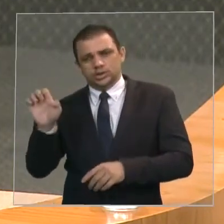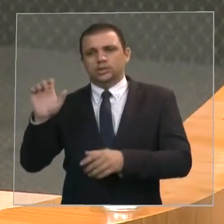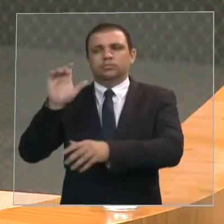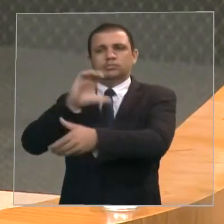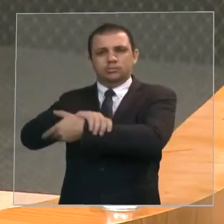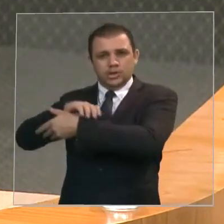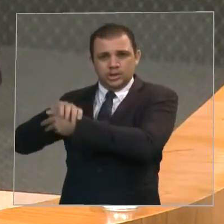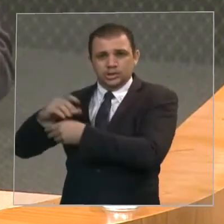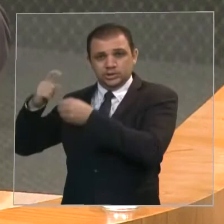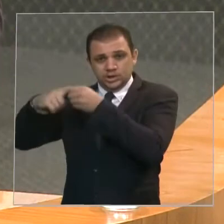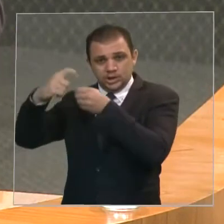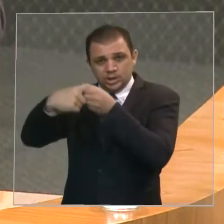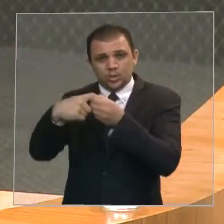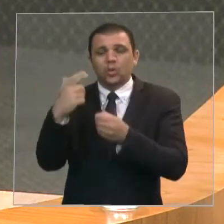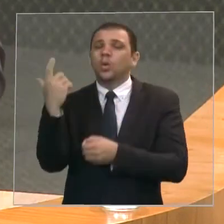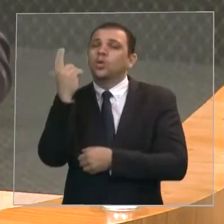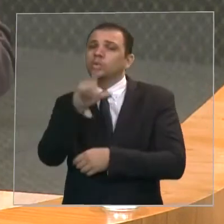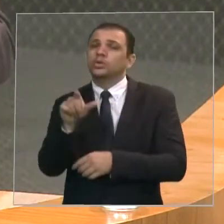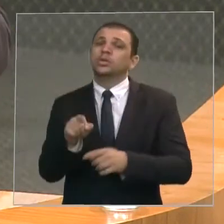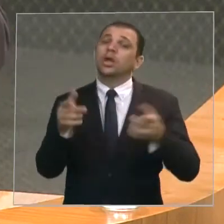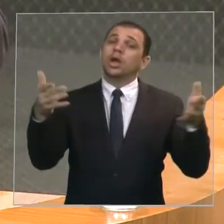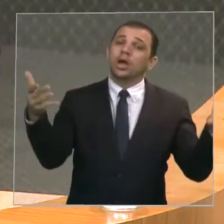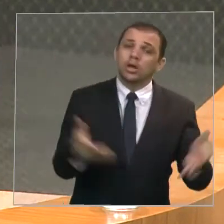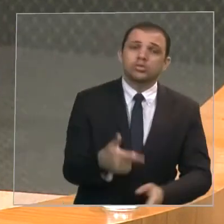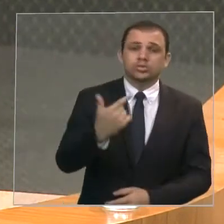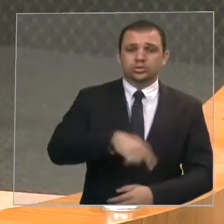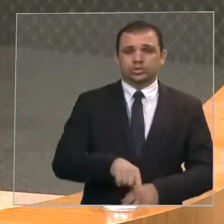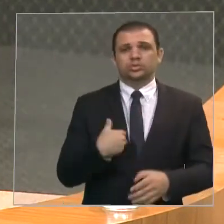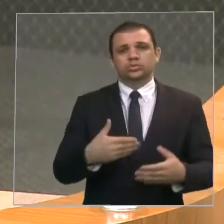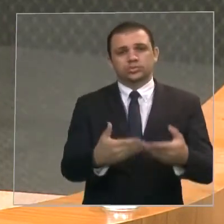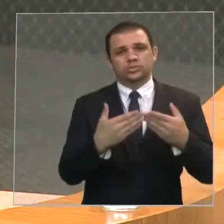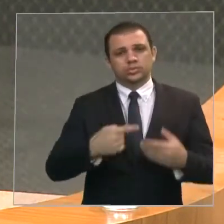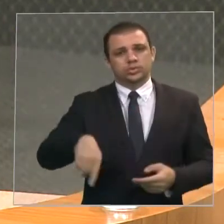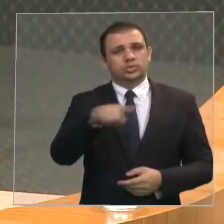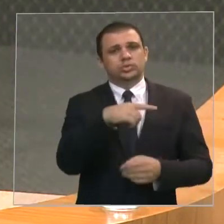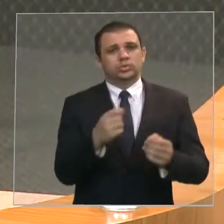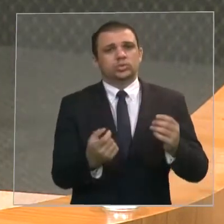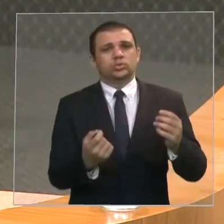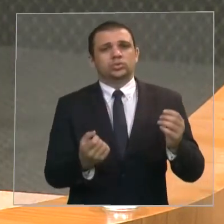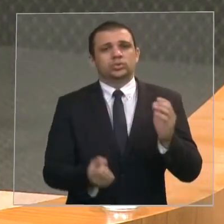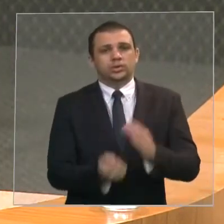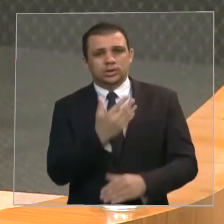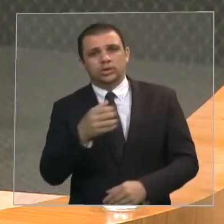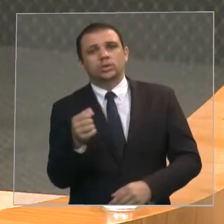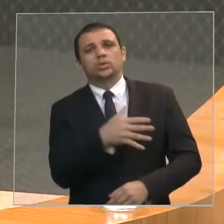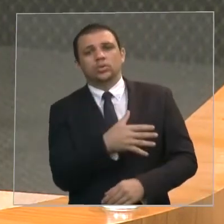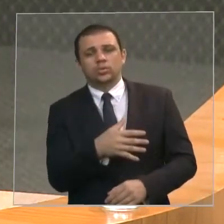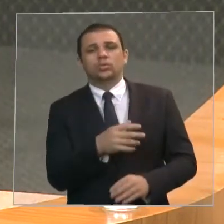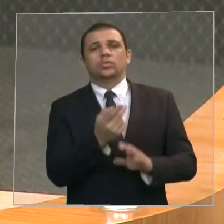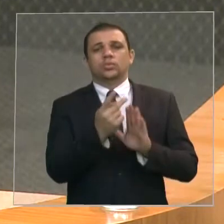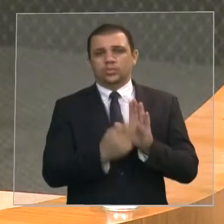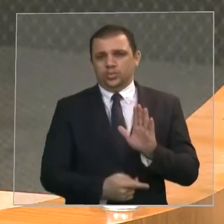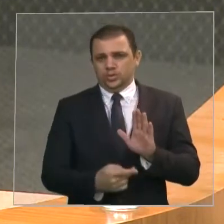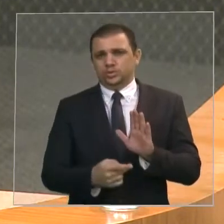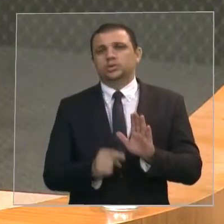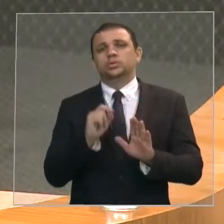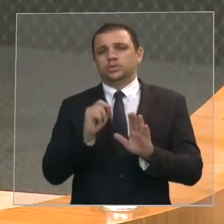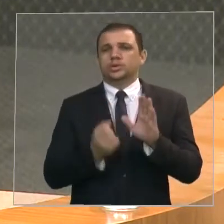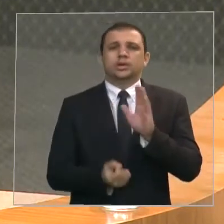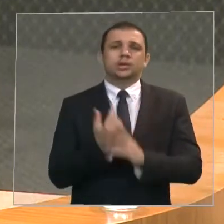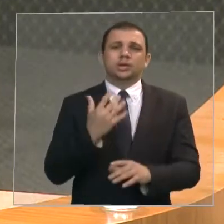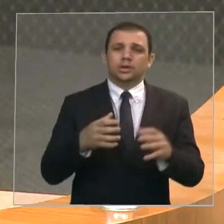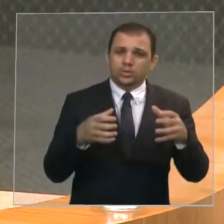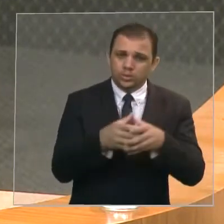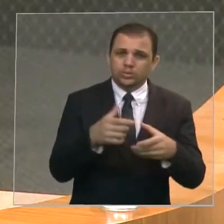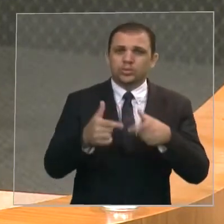casa, para essa parceria, nós vamos entrar com um projeto, um grupo de trabalho, para que possamos formalizar um amplo